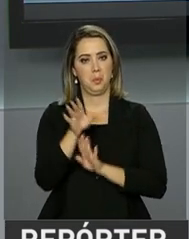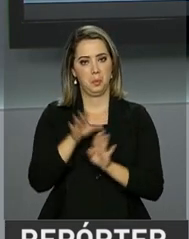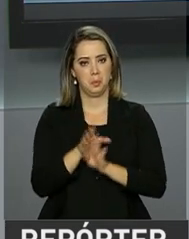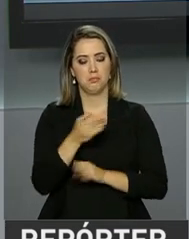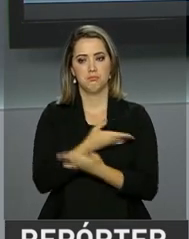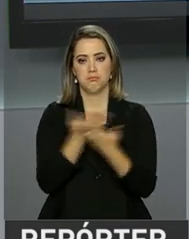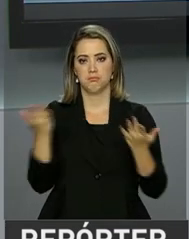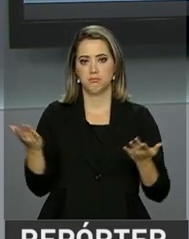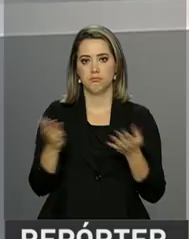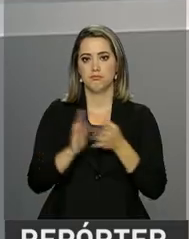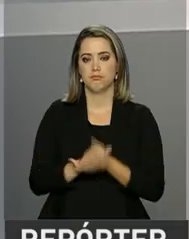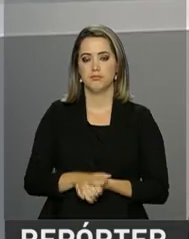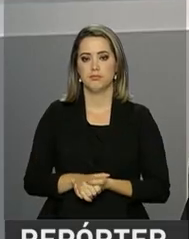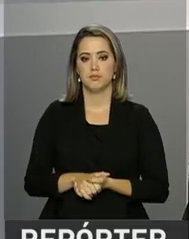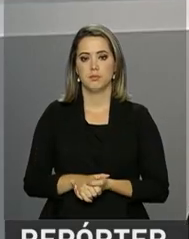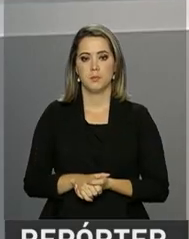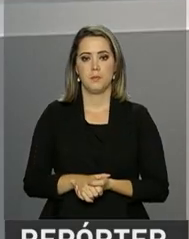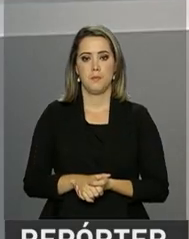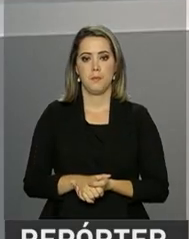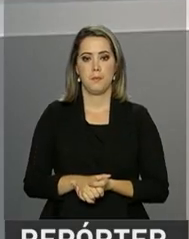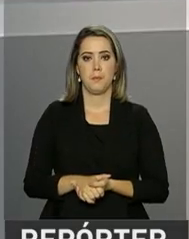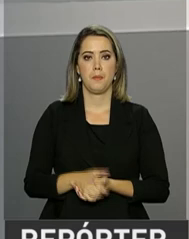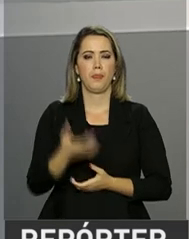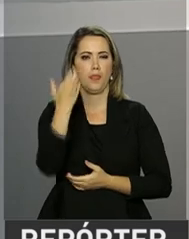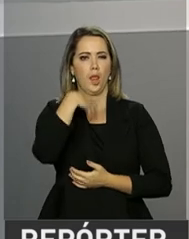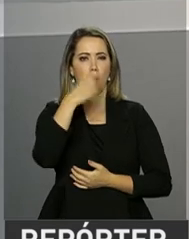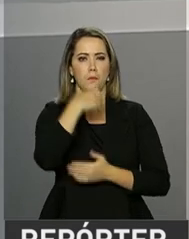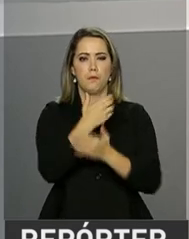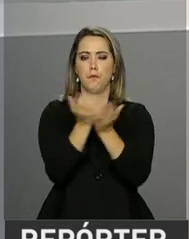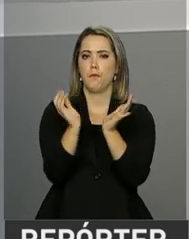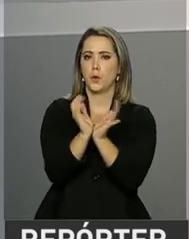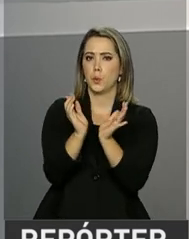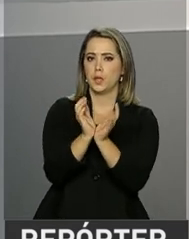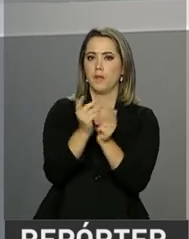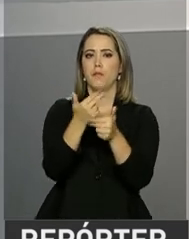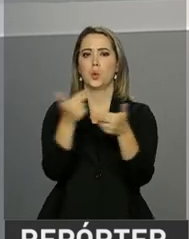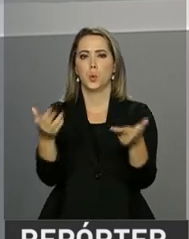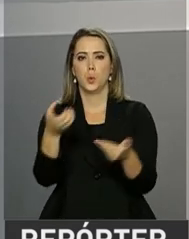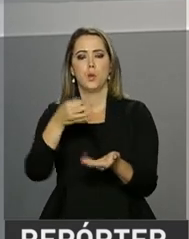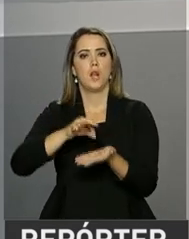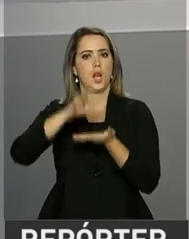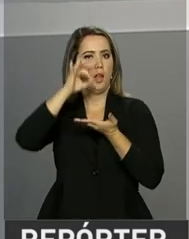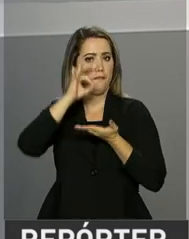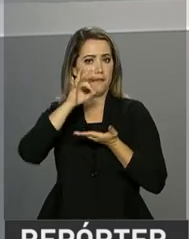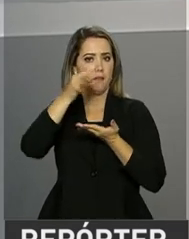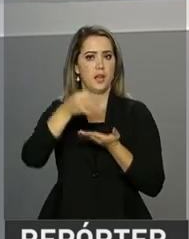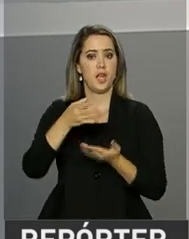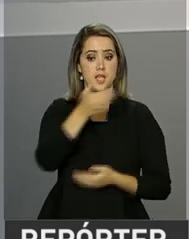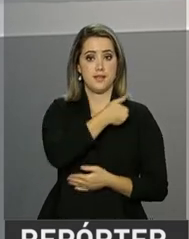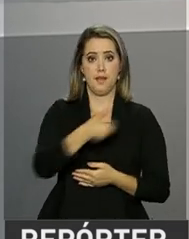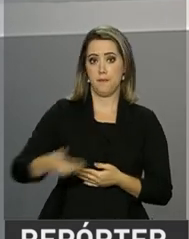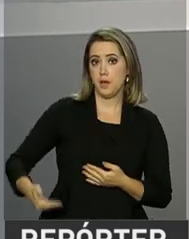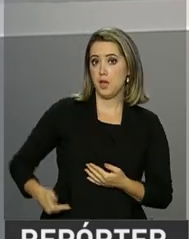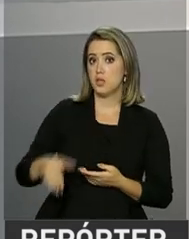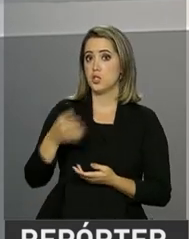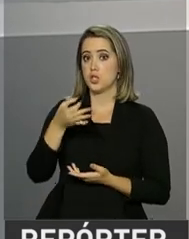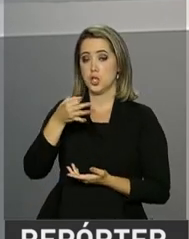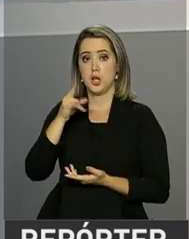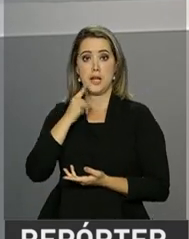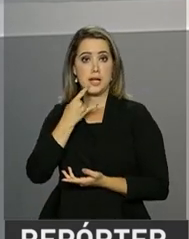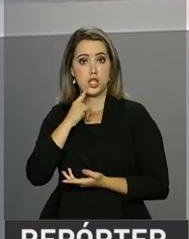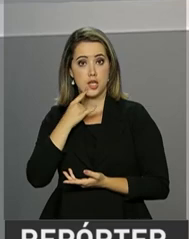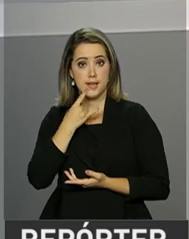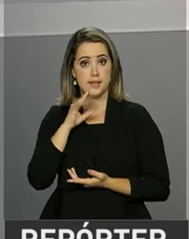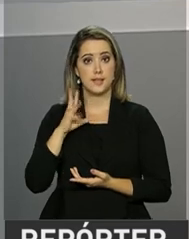aos telespectadores, né? Frutas, verduras, café, sucos e até cerveja, cachaça e cosméticos,